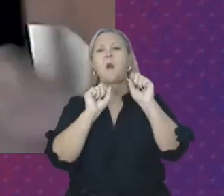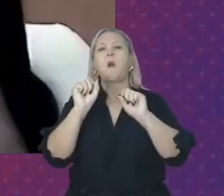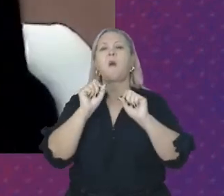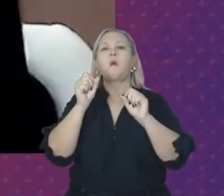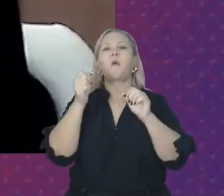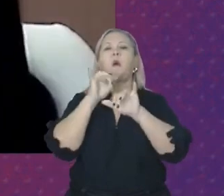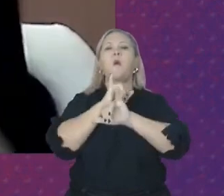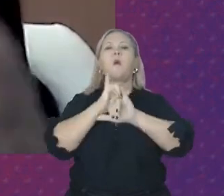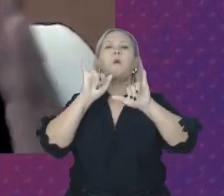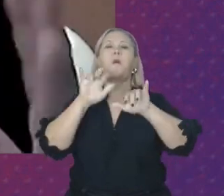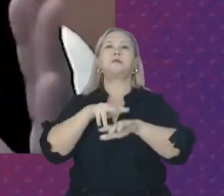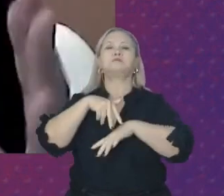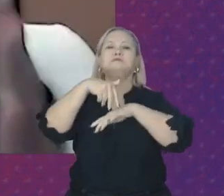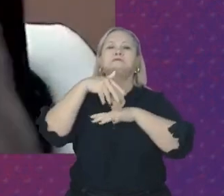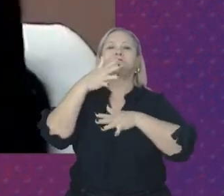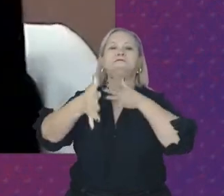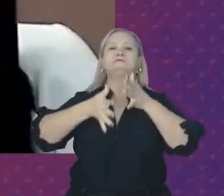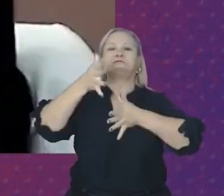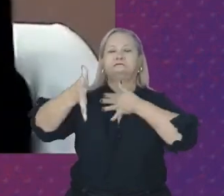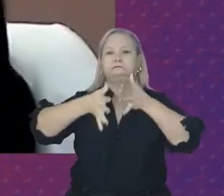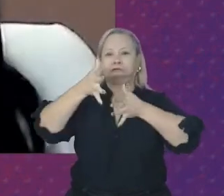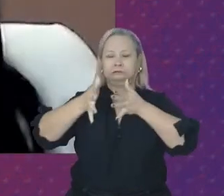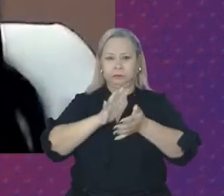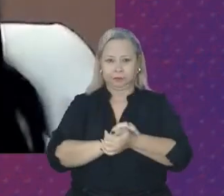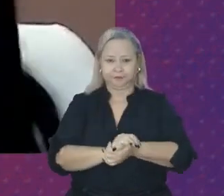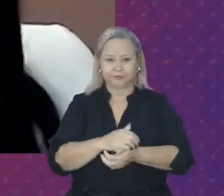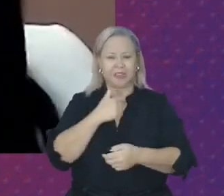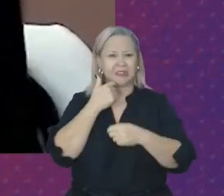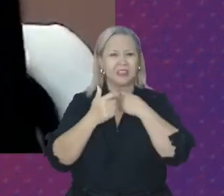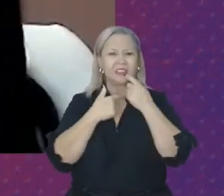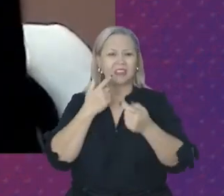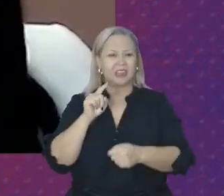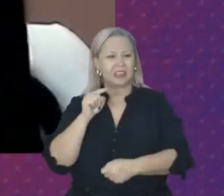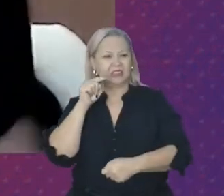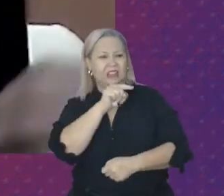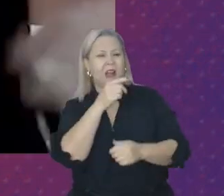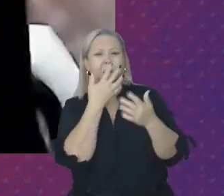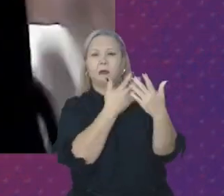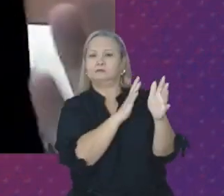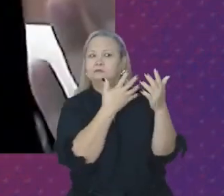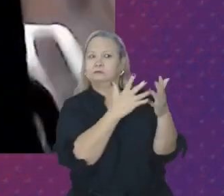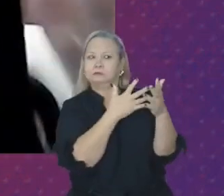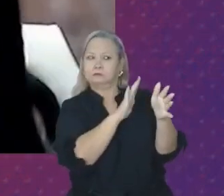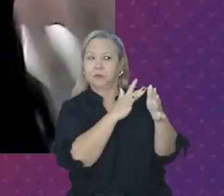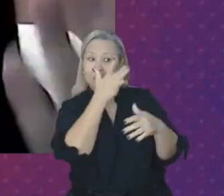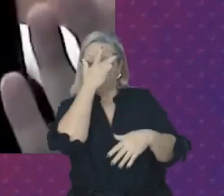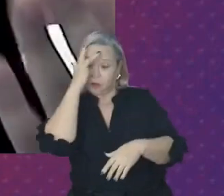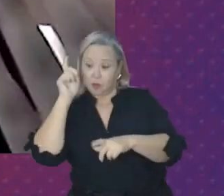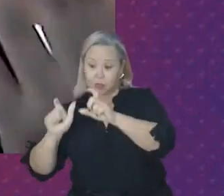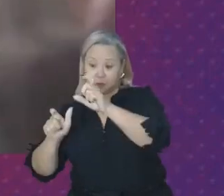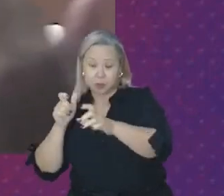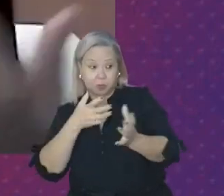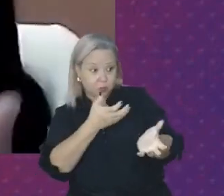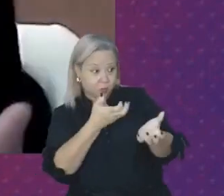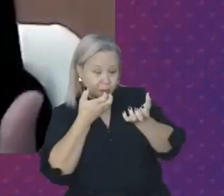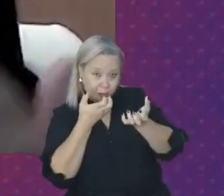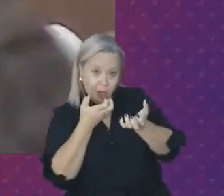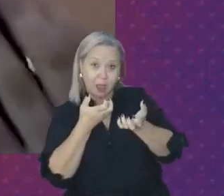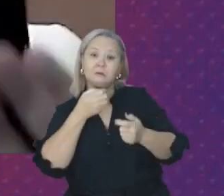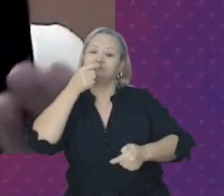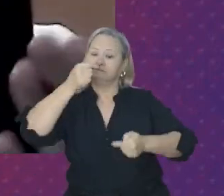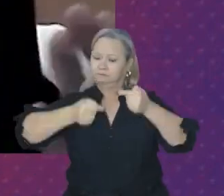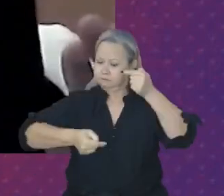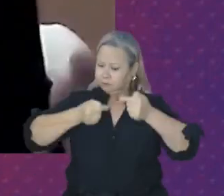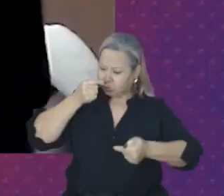e não para conectar. Veja bem, ninguém está ali necessariamente para te aplaudir. As pessoas querem